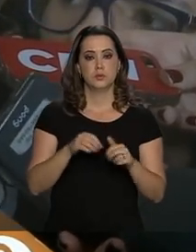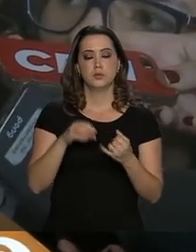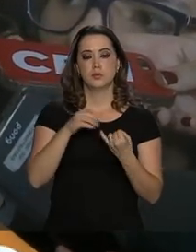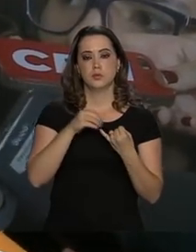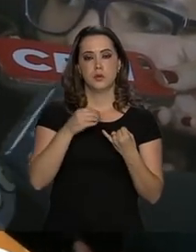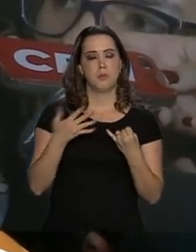eficaz